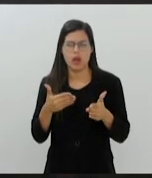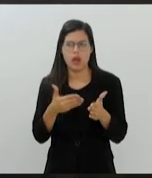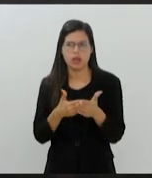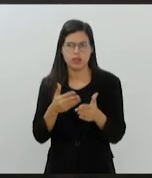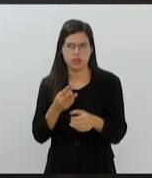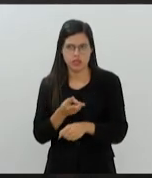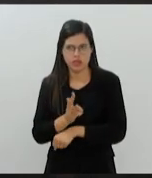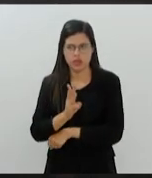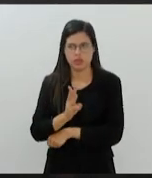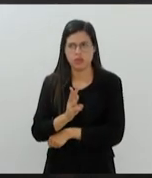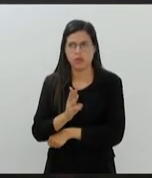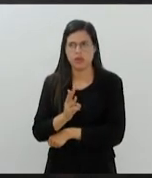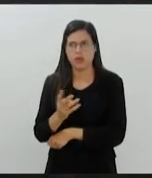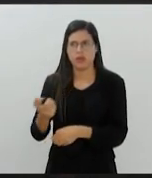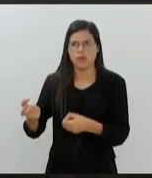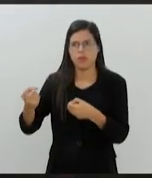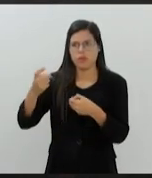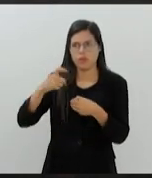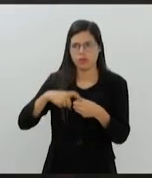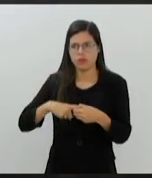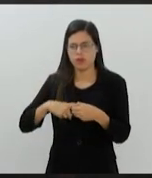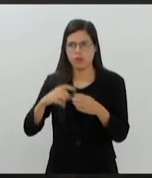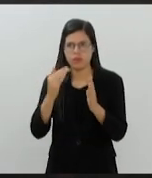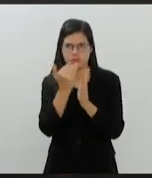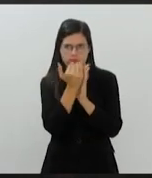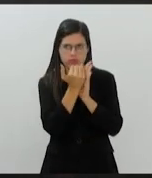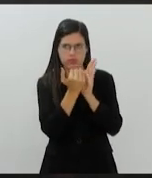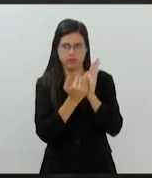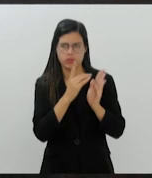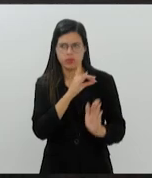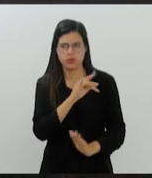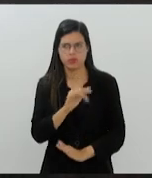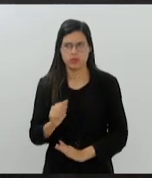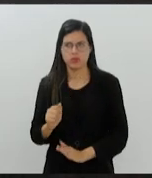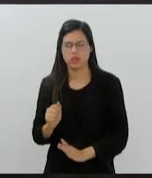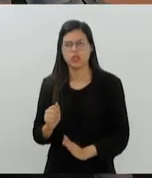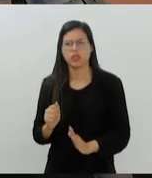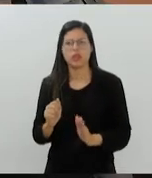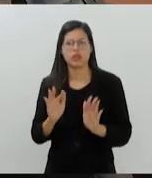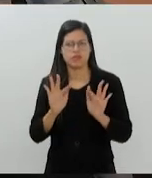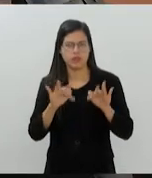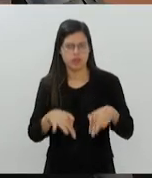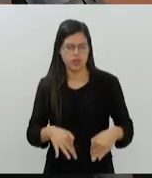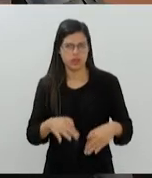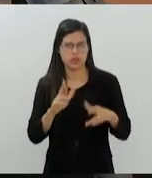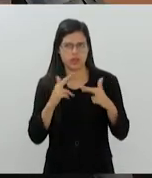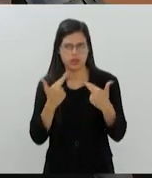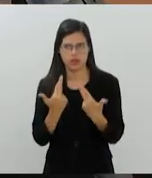retornaremos com a ordem do dia? Quando retornaremos com as ordens do dia. Está suspensa a sessão.